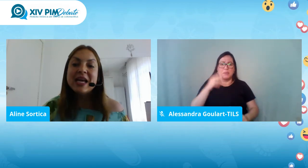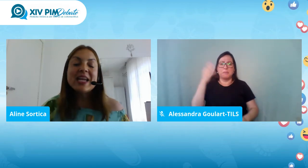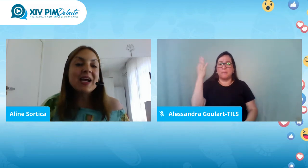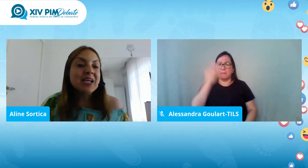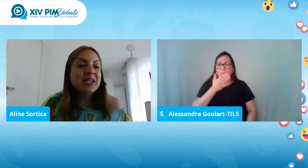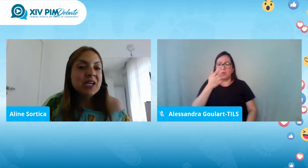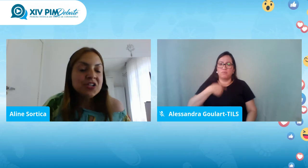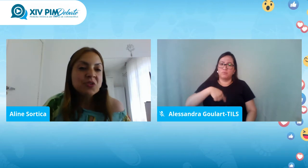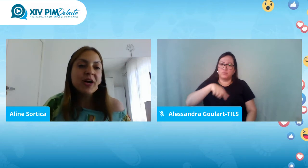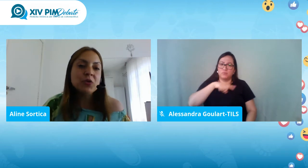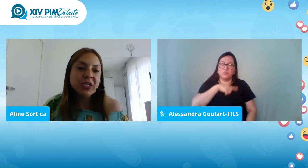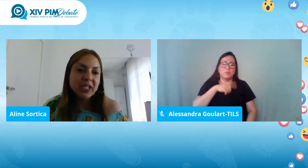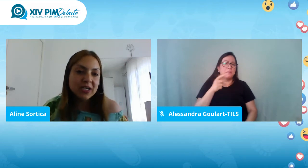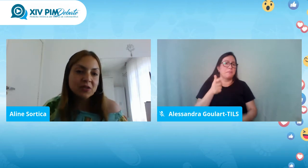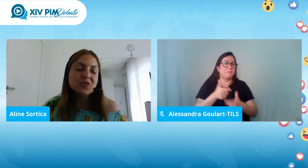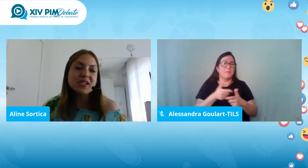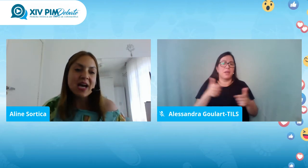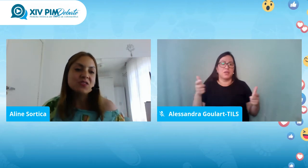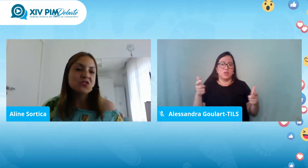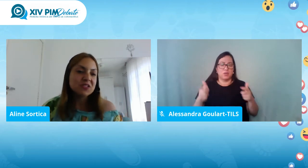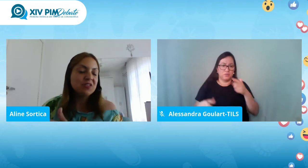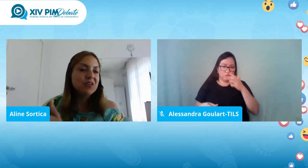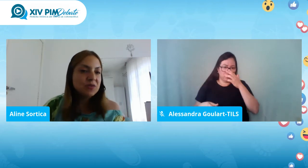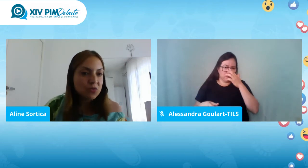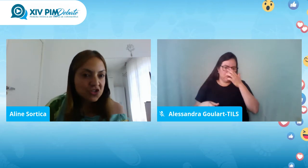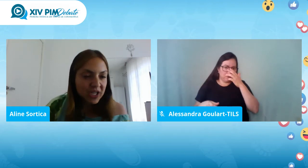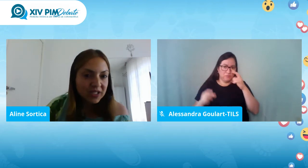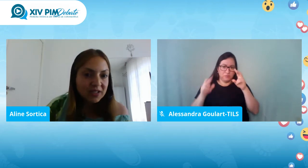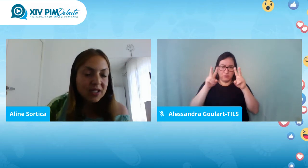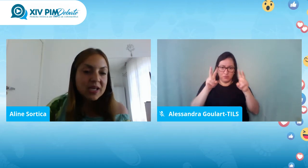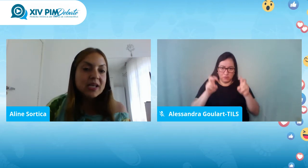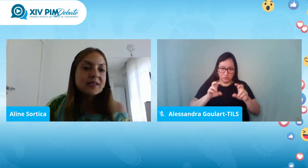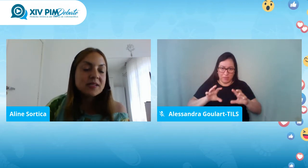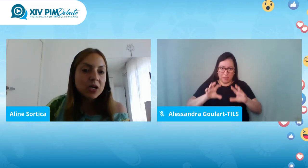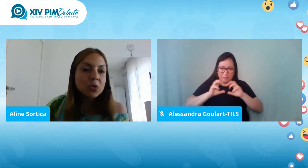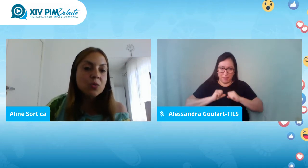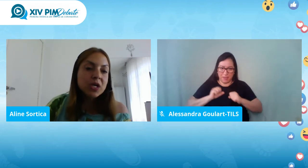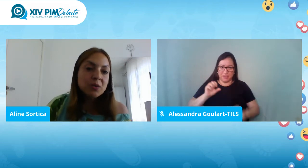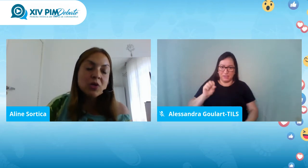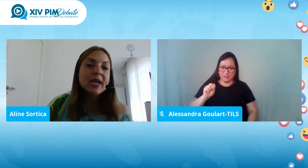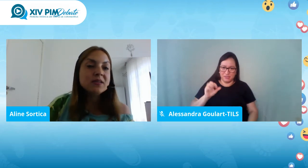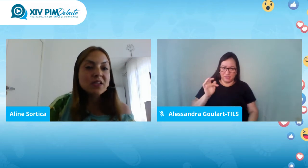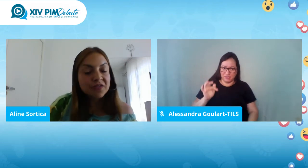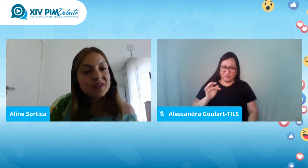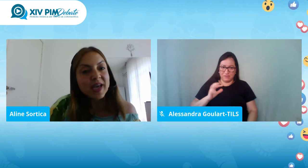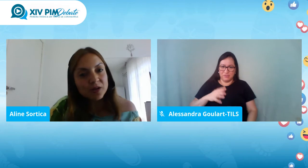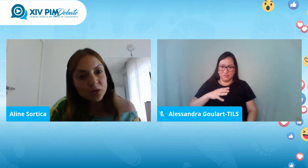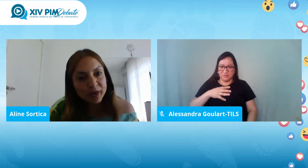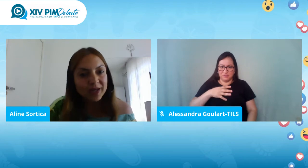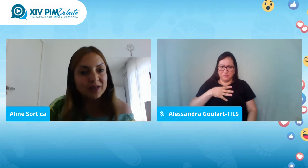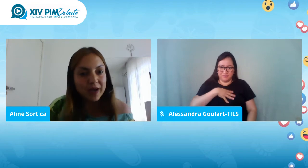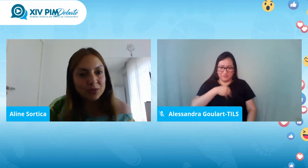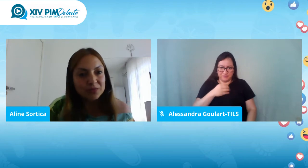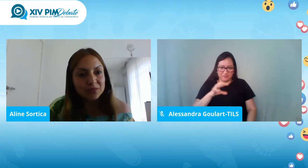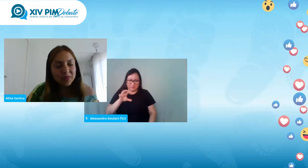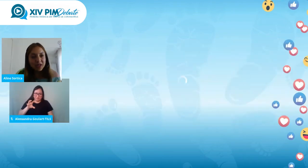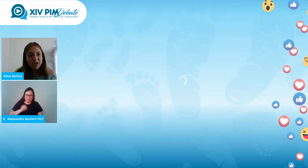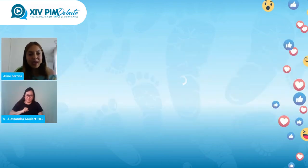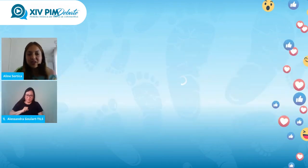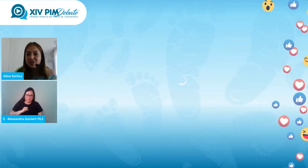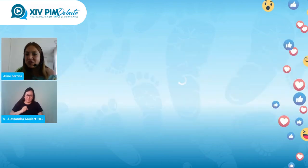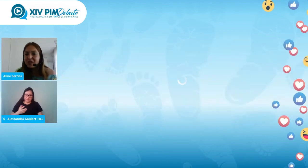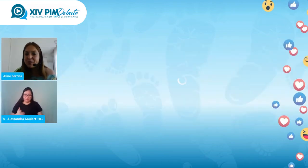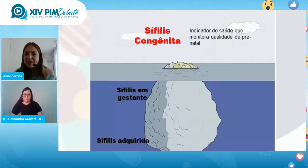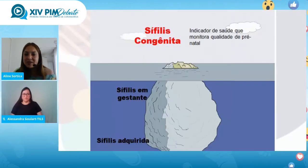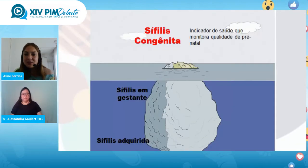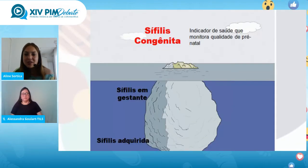gente que a grande maioria dos casos de sífilis congênita são em mulheres que fizeram o pré-natal.